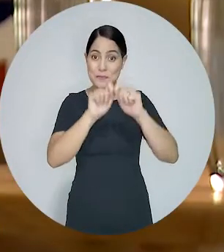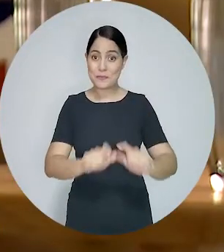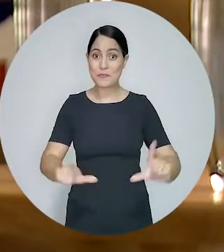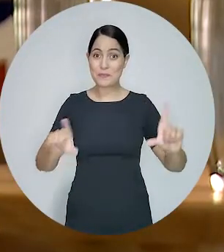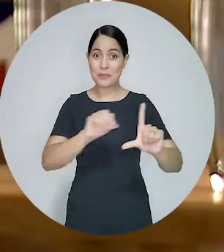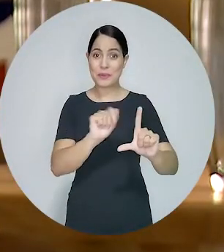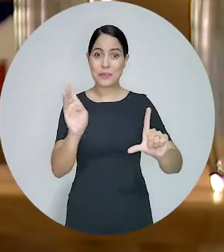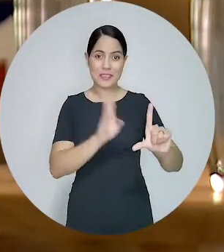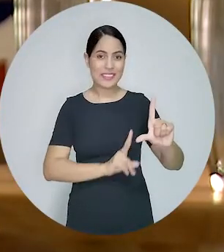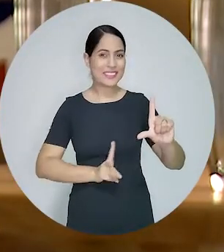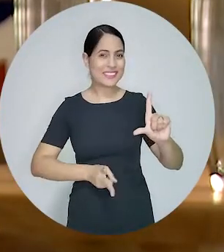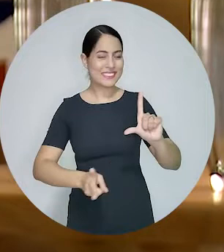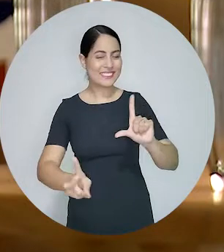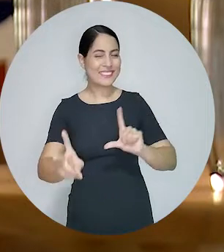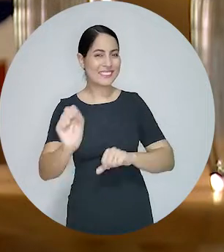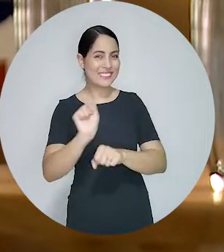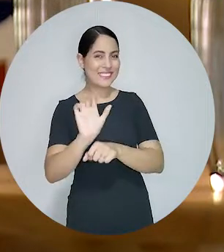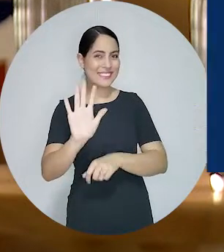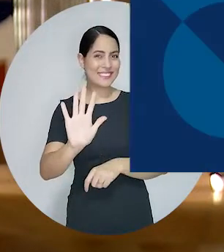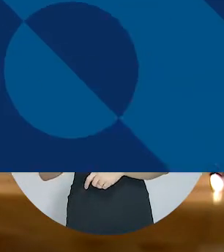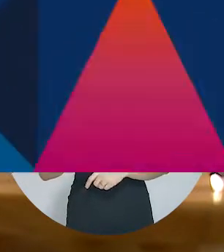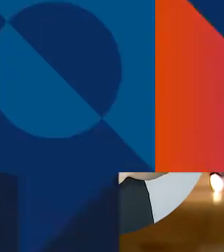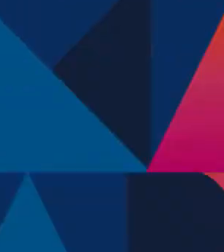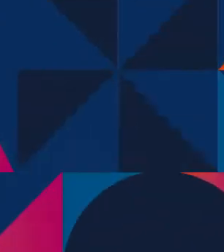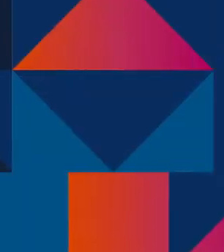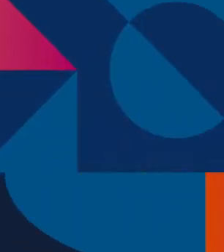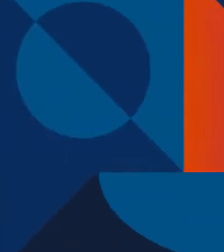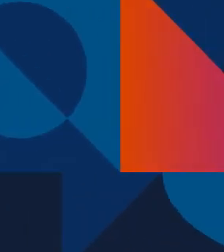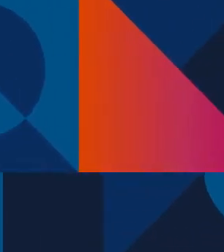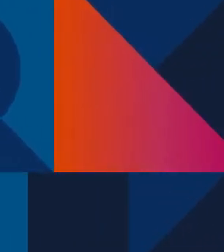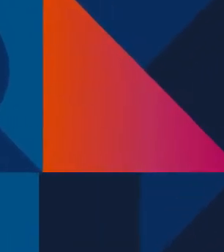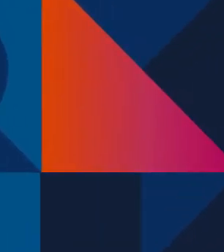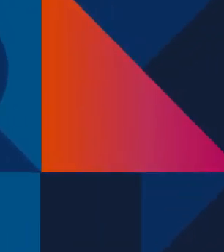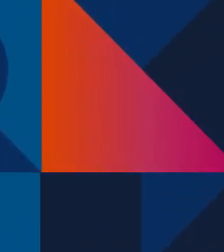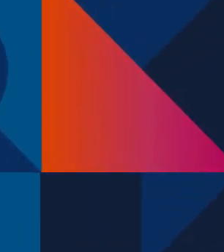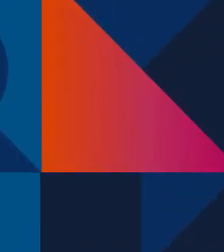breve intervalo e voltamos na sequência. Não saia daí.